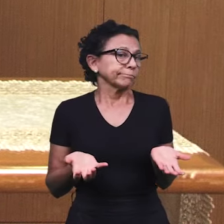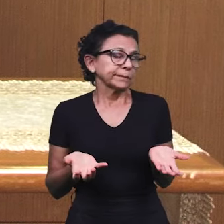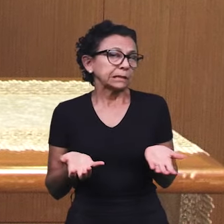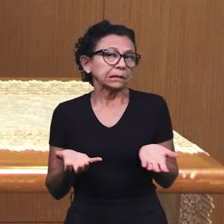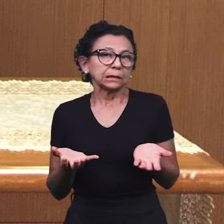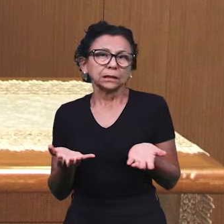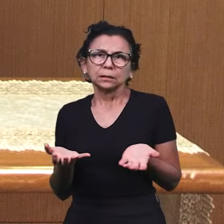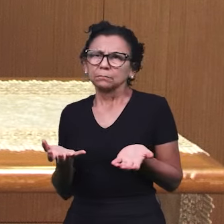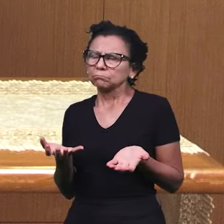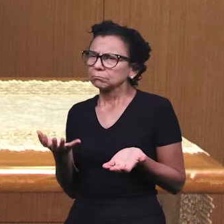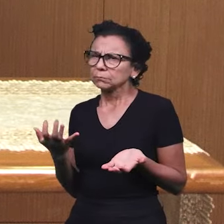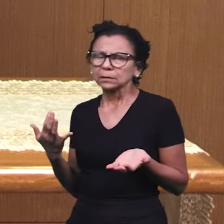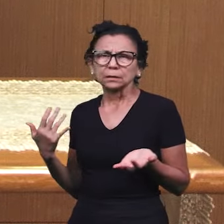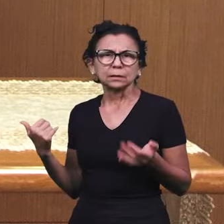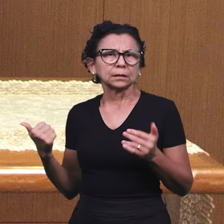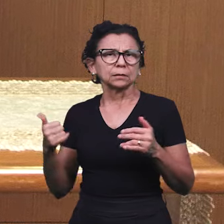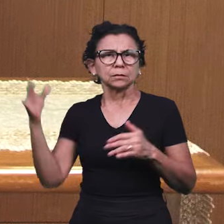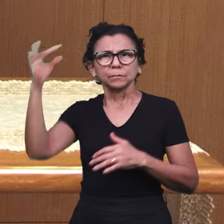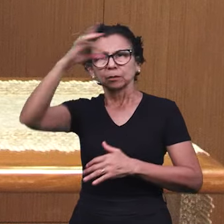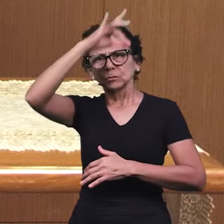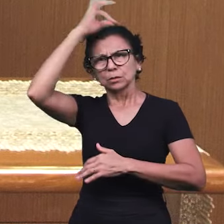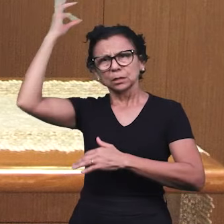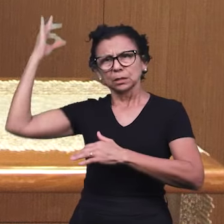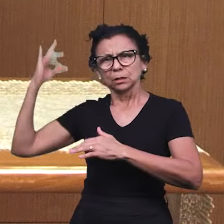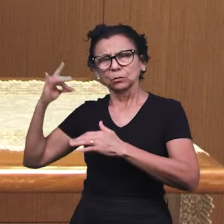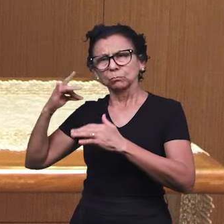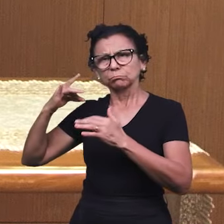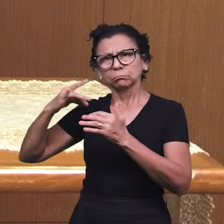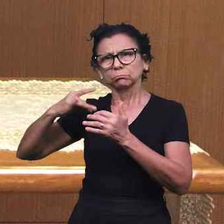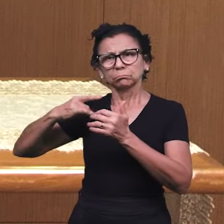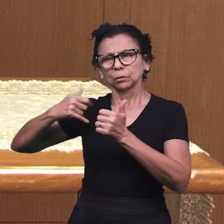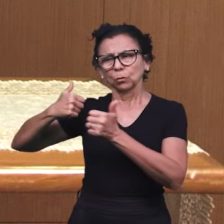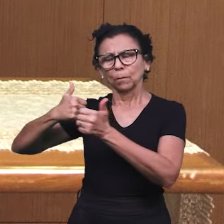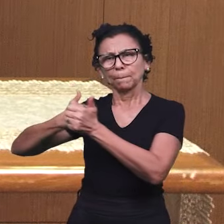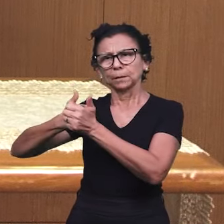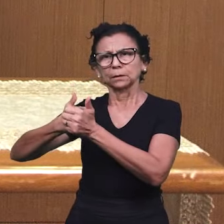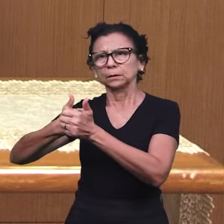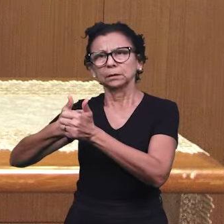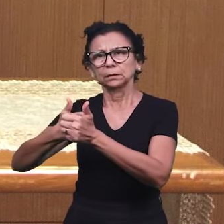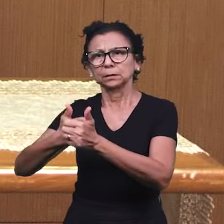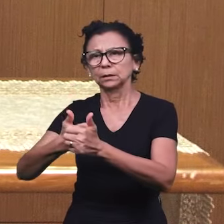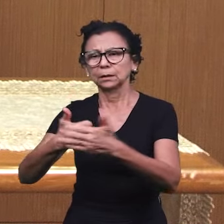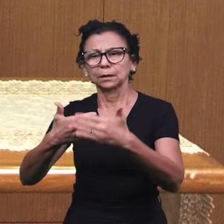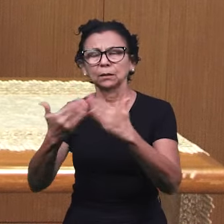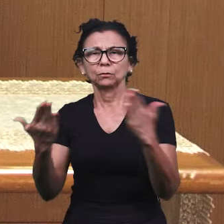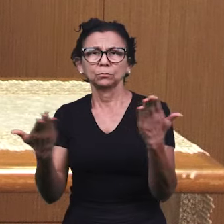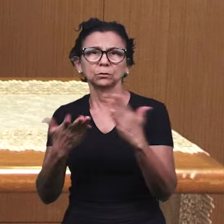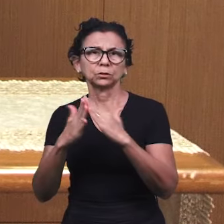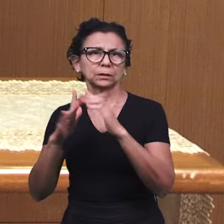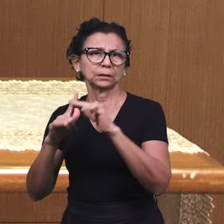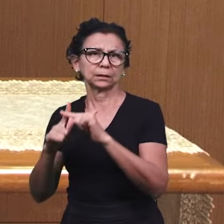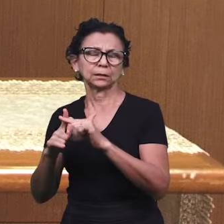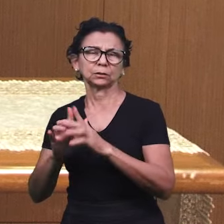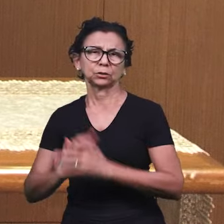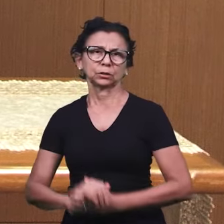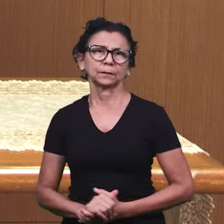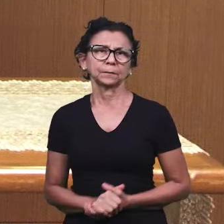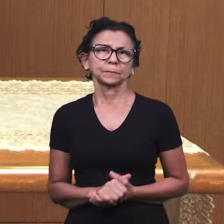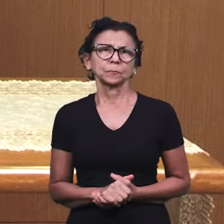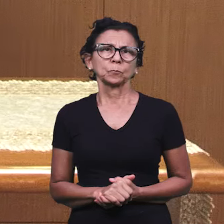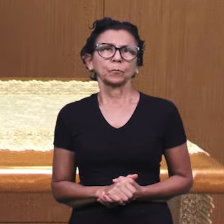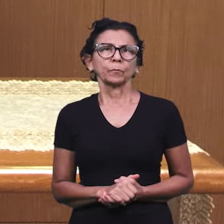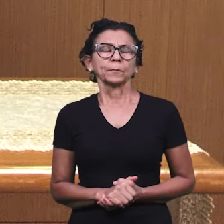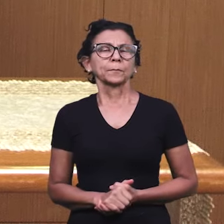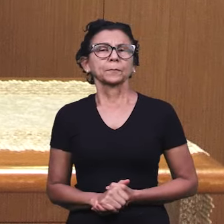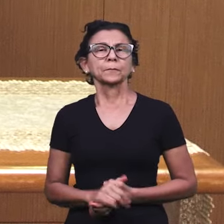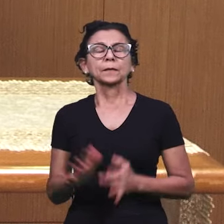que está acompanhando a igreja até aqui. Tem um texto em João capítulo 16, versículo 13, que fala